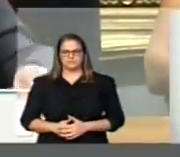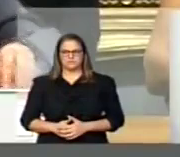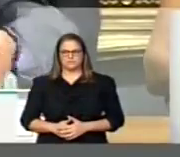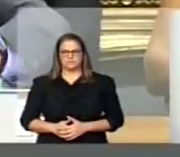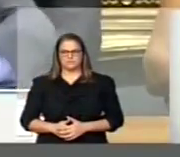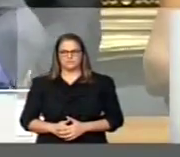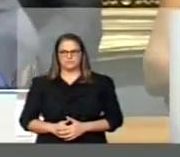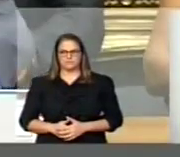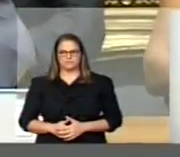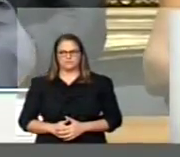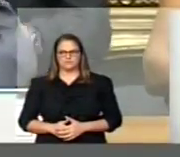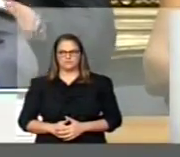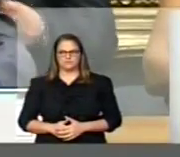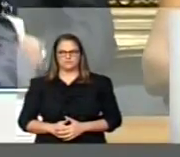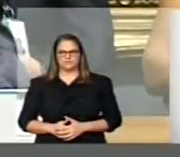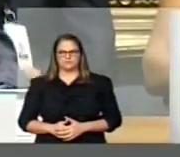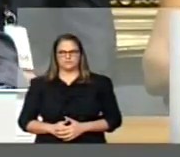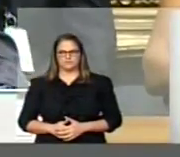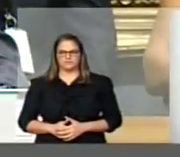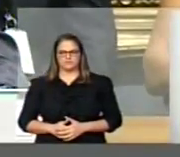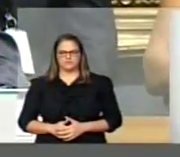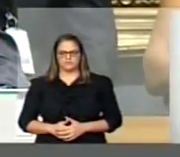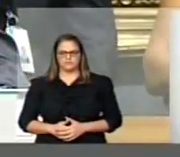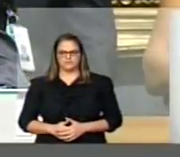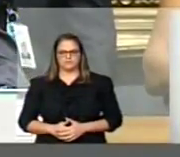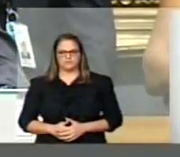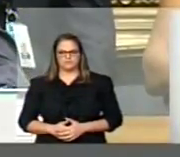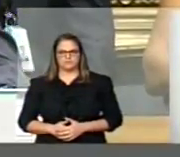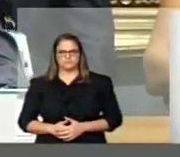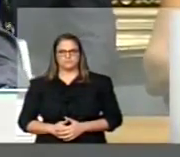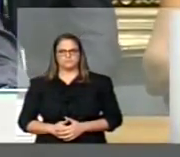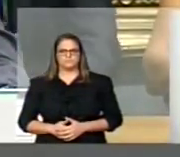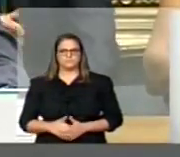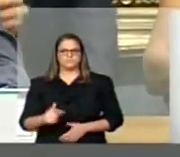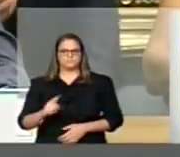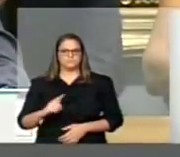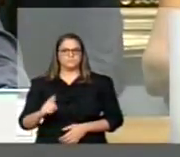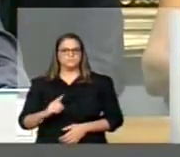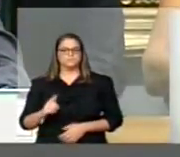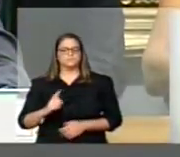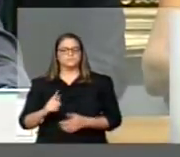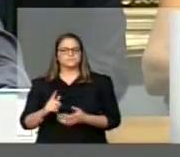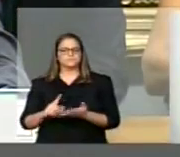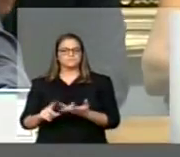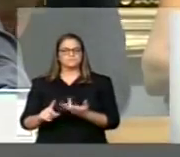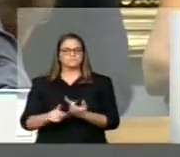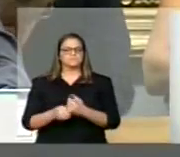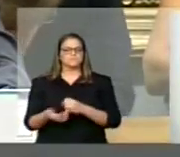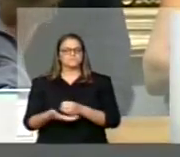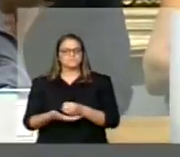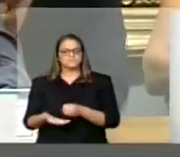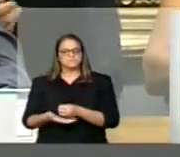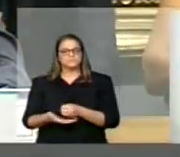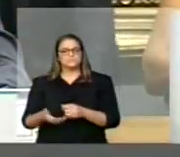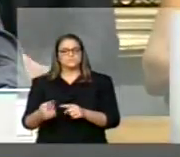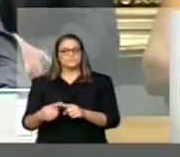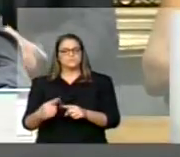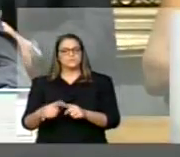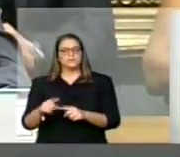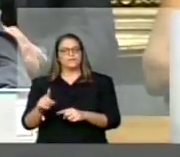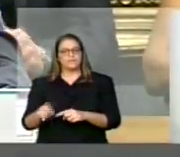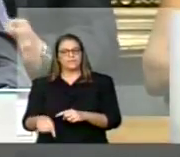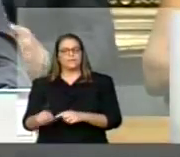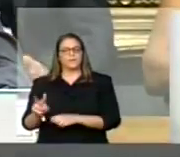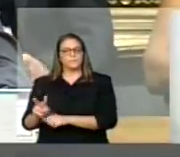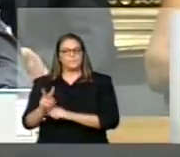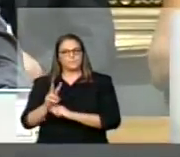2015, em relação ao Plano Safra, possuem esses elementos essenciais no sentido de que se trata de um